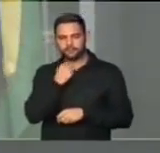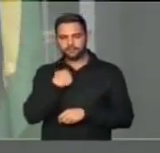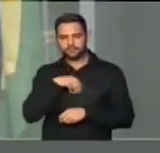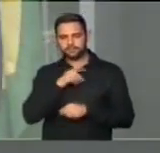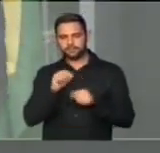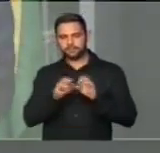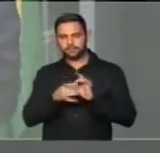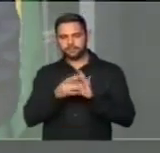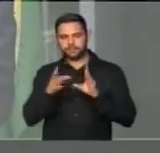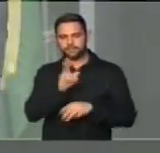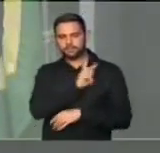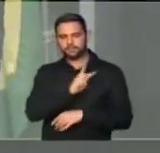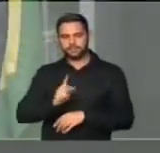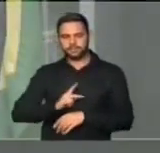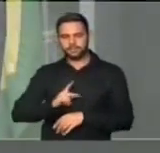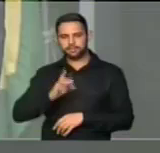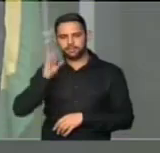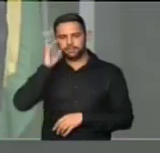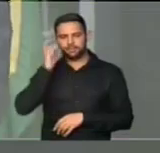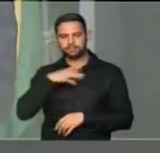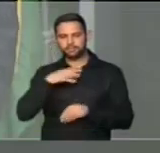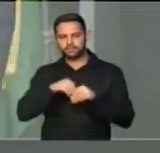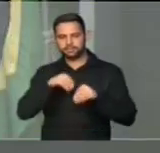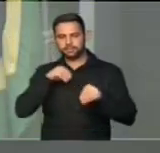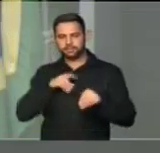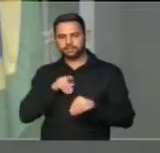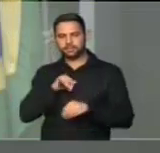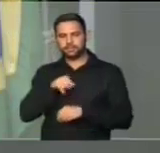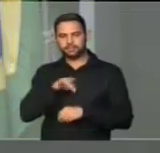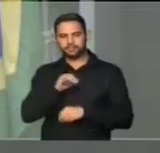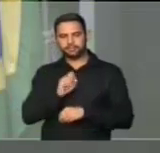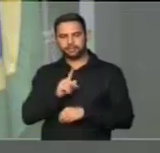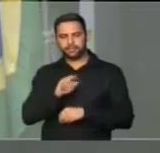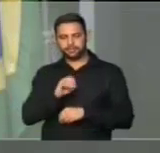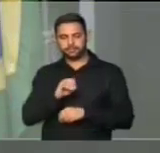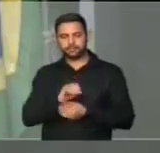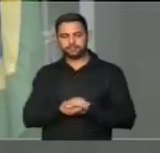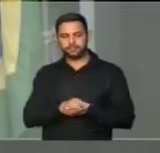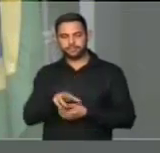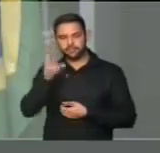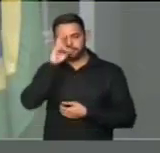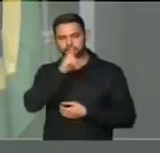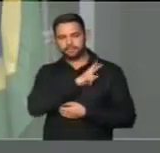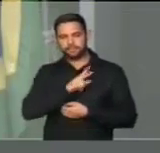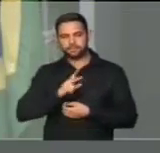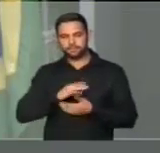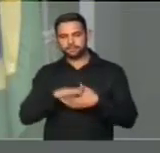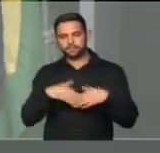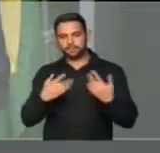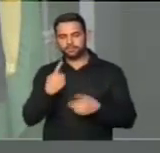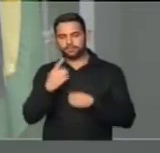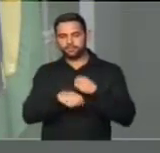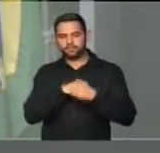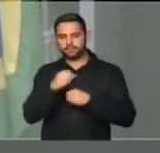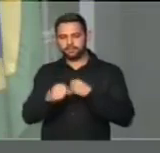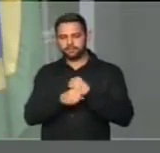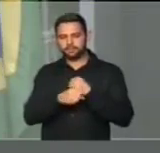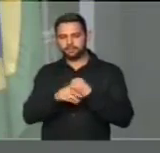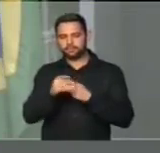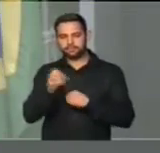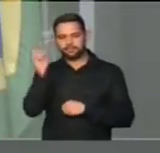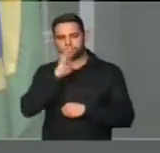só saem quando a presidente Dilma sair do Palácio do Planalto. Senhor presidente, em um ano,